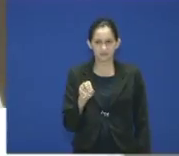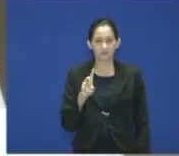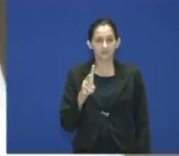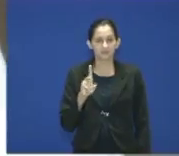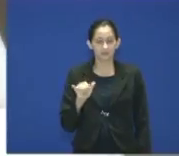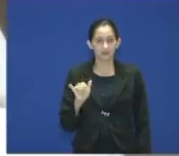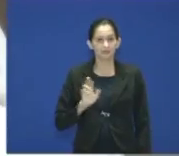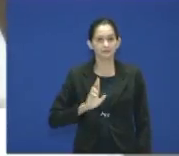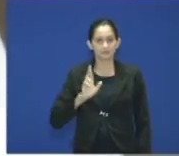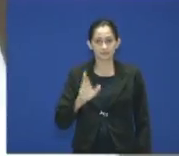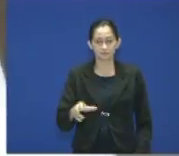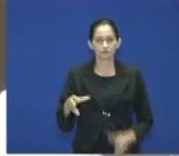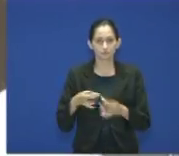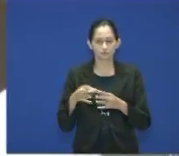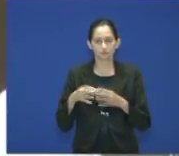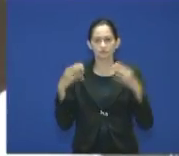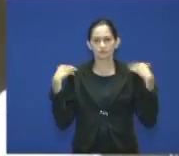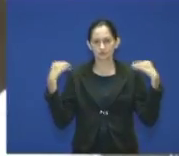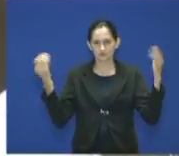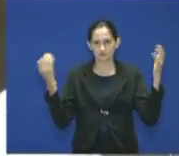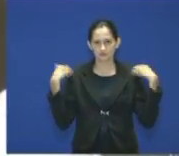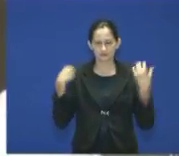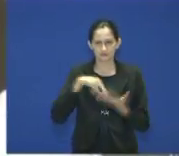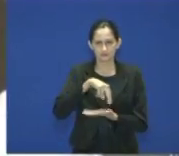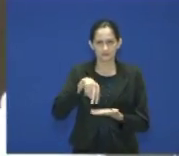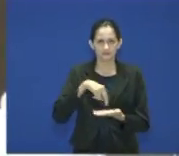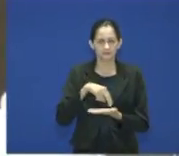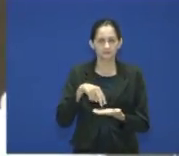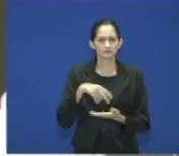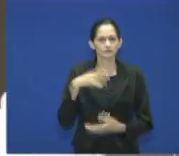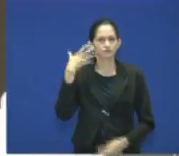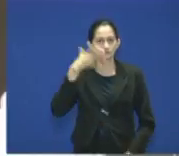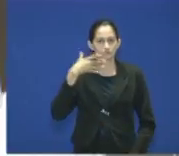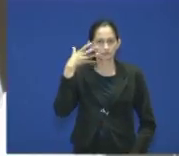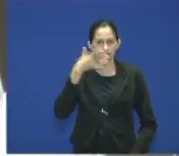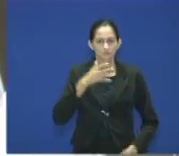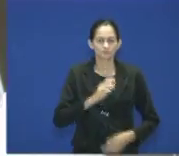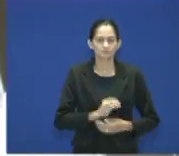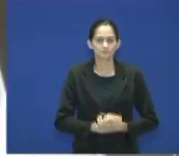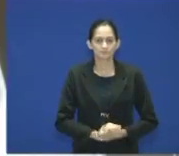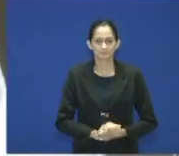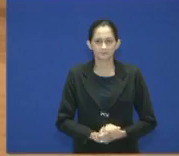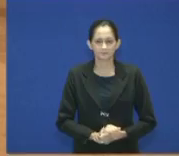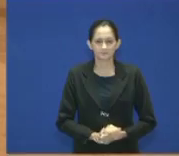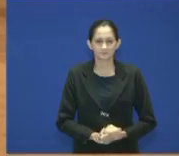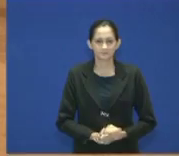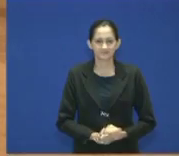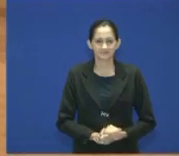Faculdade de Educação Física e Dança, proferir seu discurso.